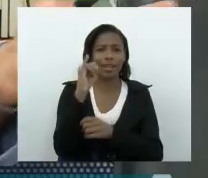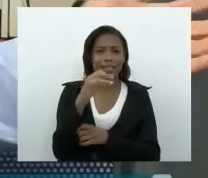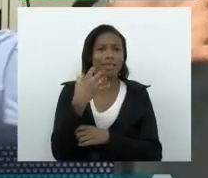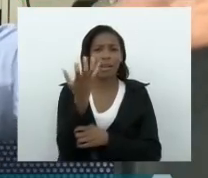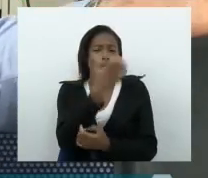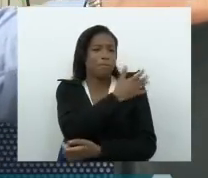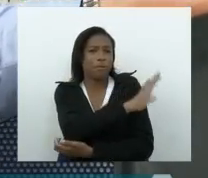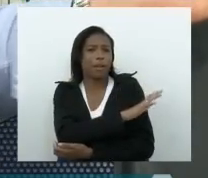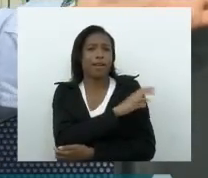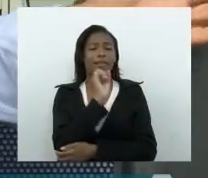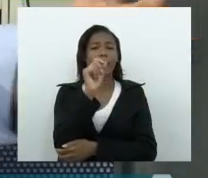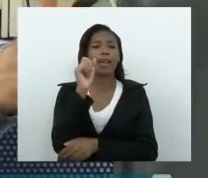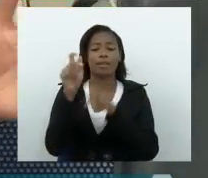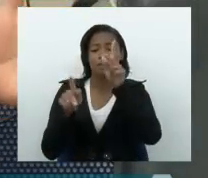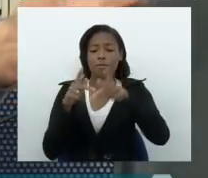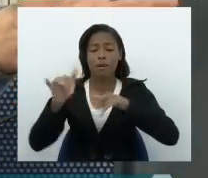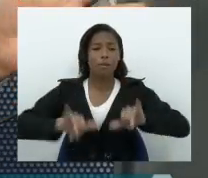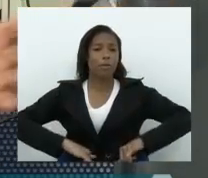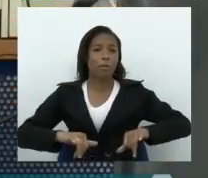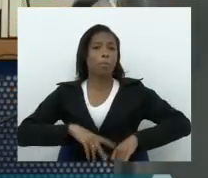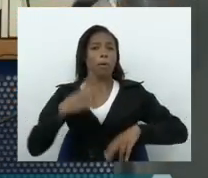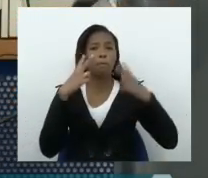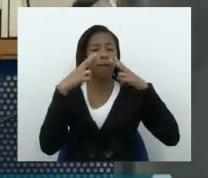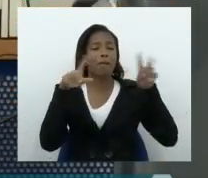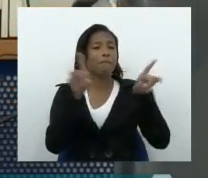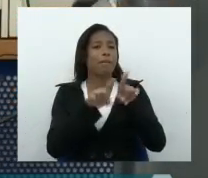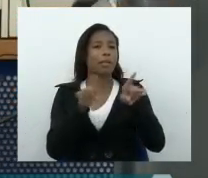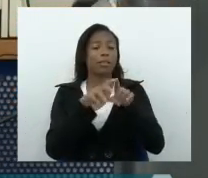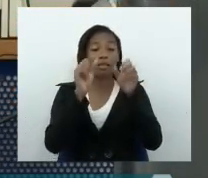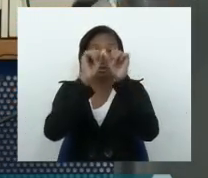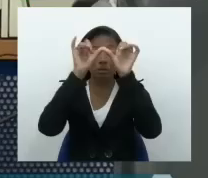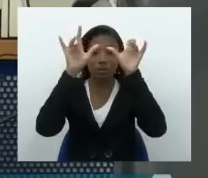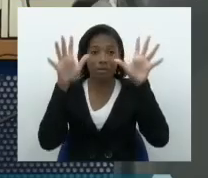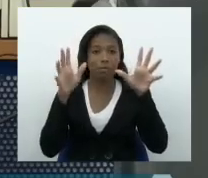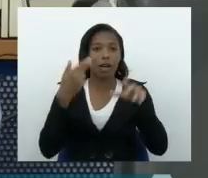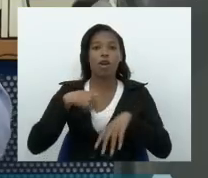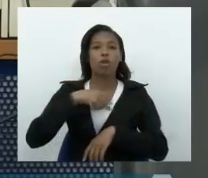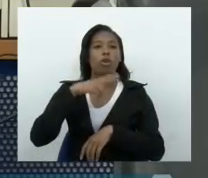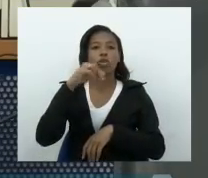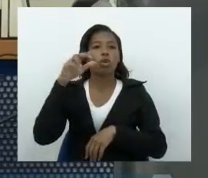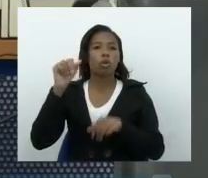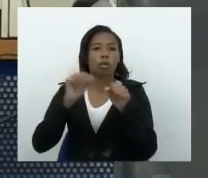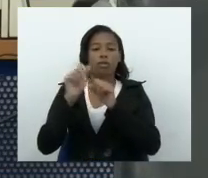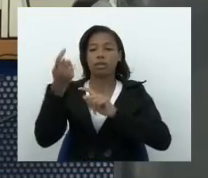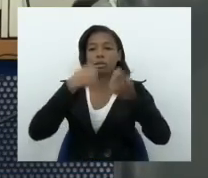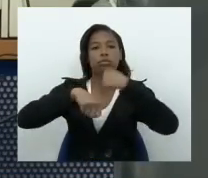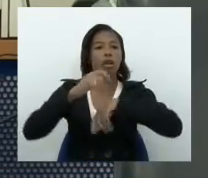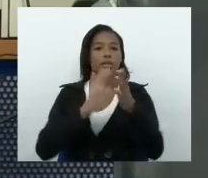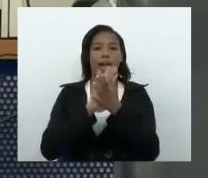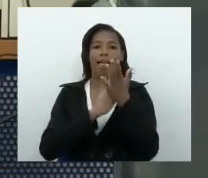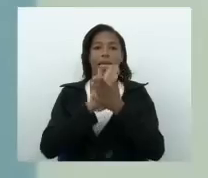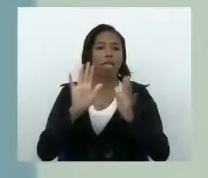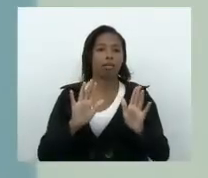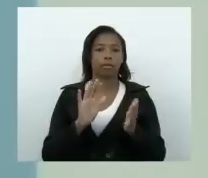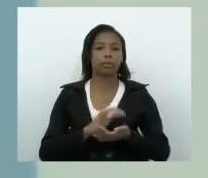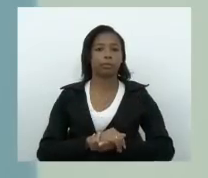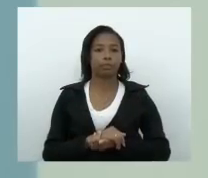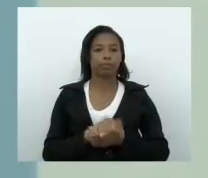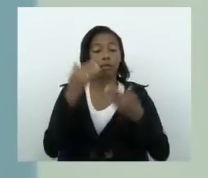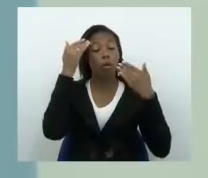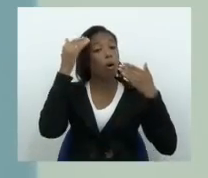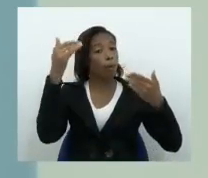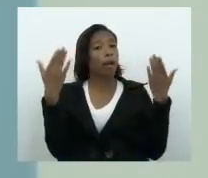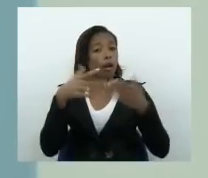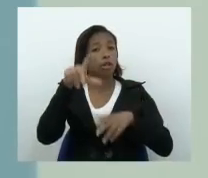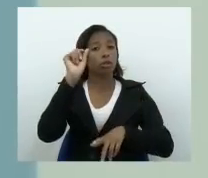quiser, a população vai estar vendo. Então, Eurico, eu quero deixar bem claro que nós não vamos fazer negociado. Obrigado, candidato. Muito obrigado. Vamos